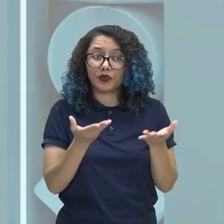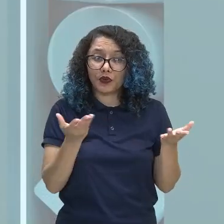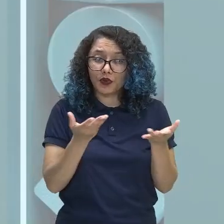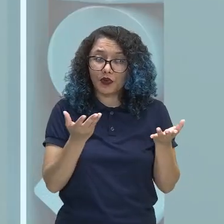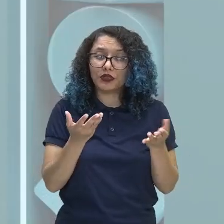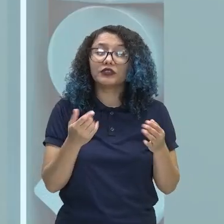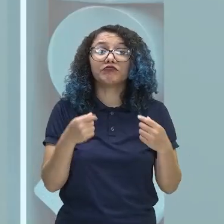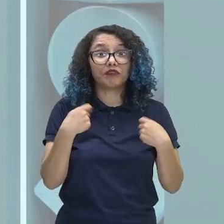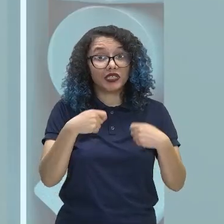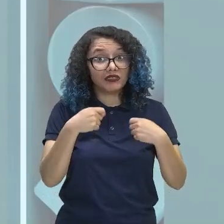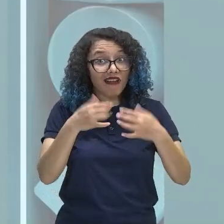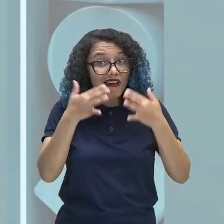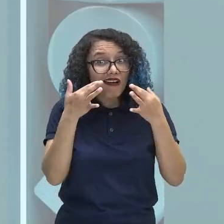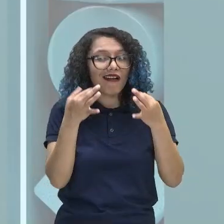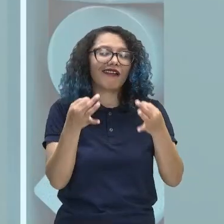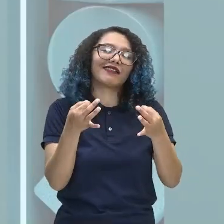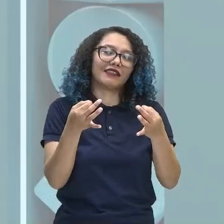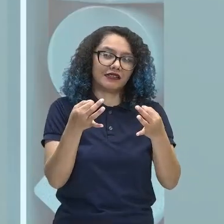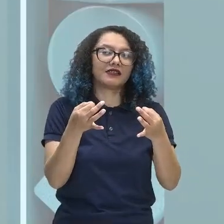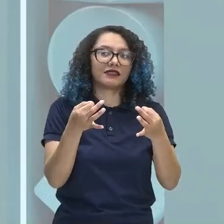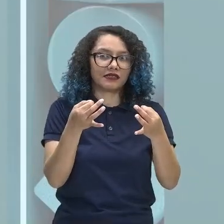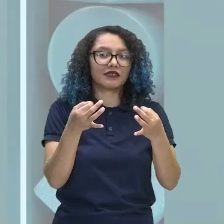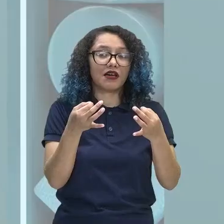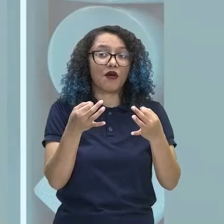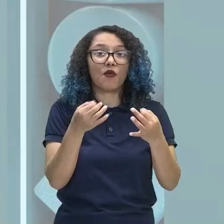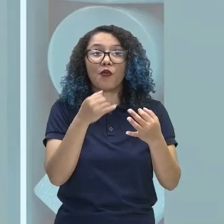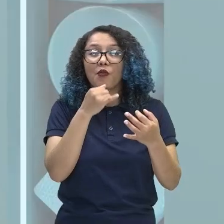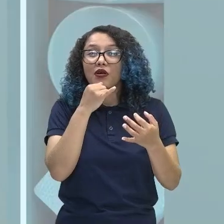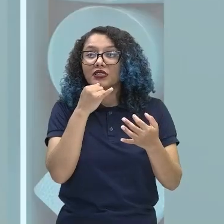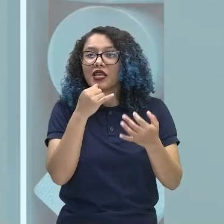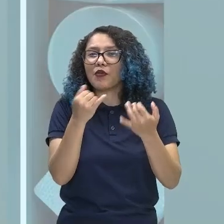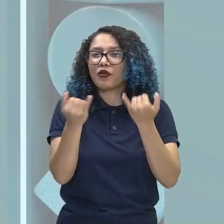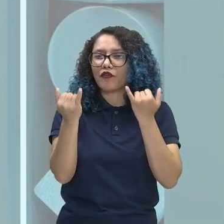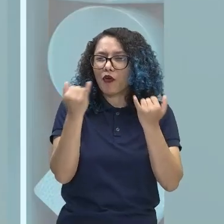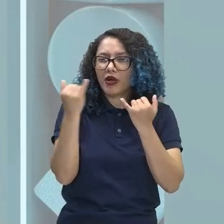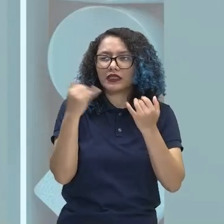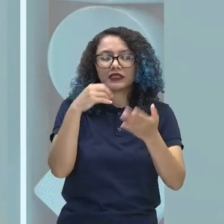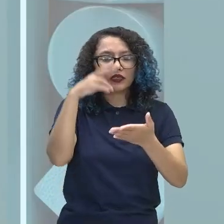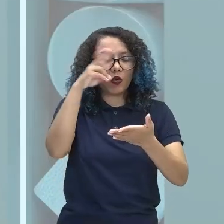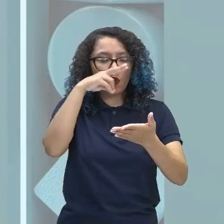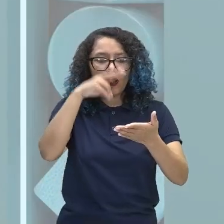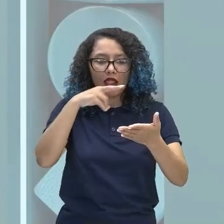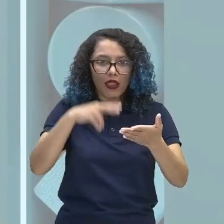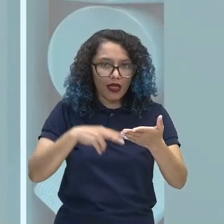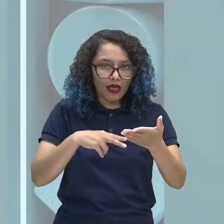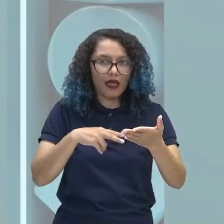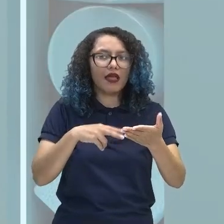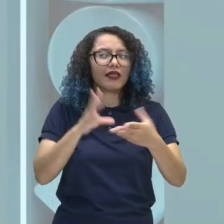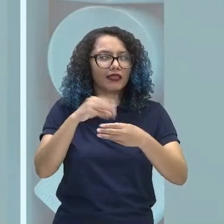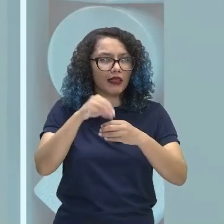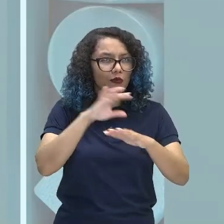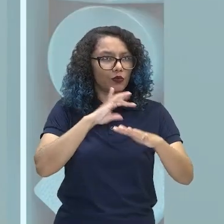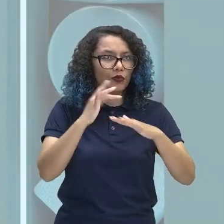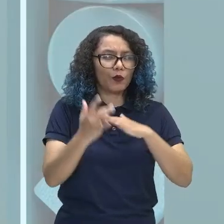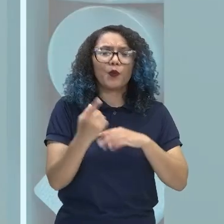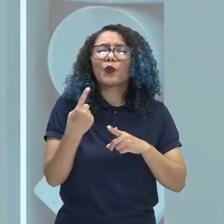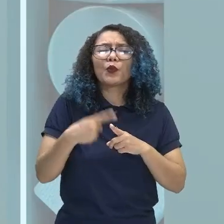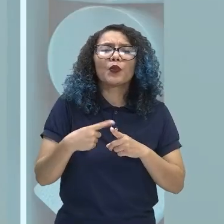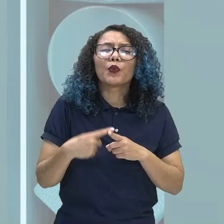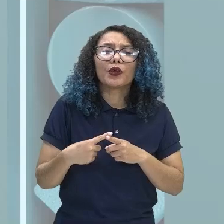gente precisa estar muito mais atento ao que a gente lê nas redes sociais,